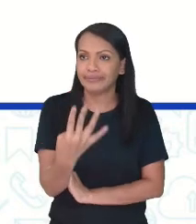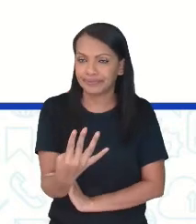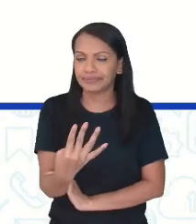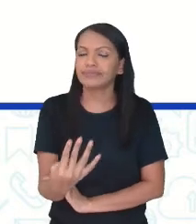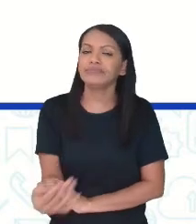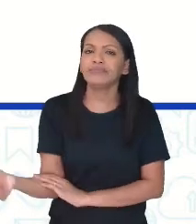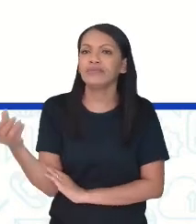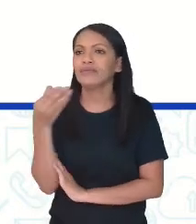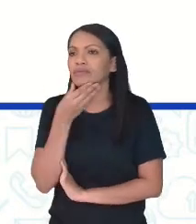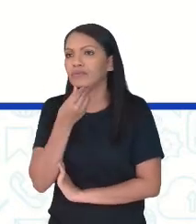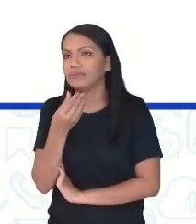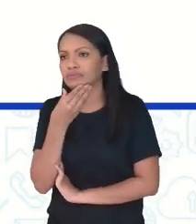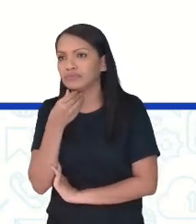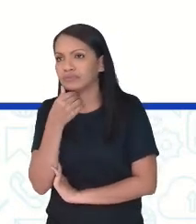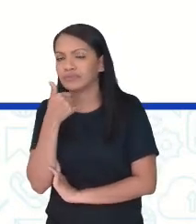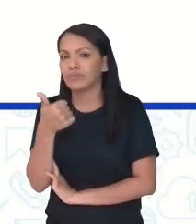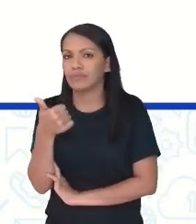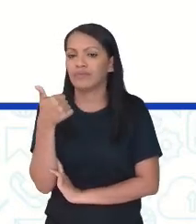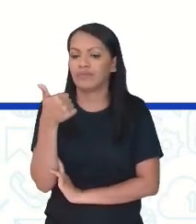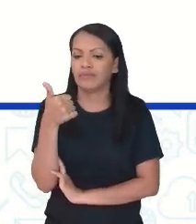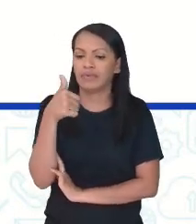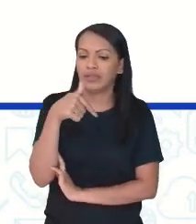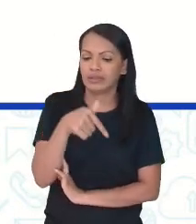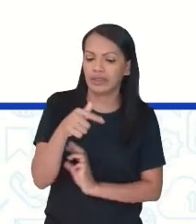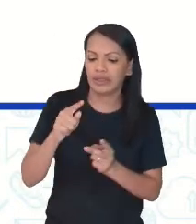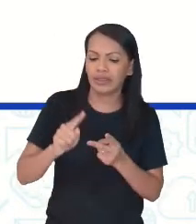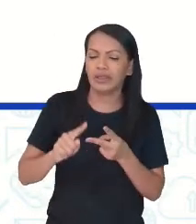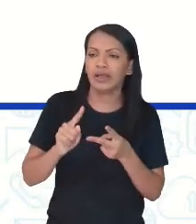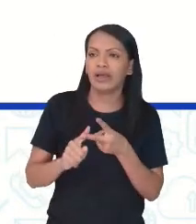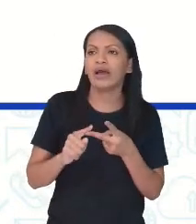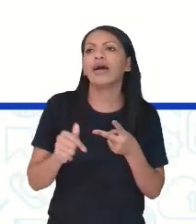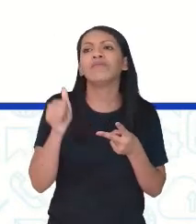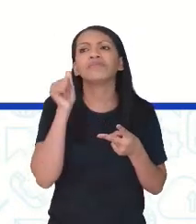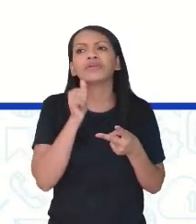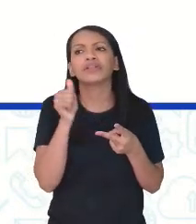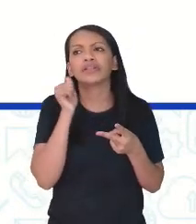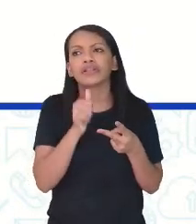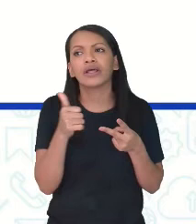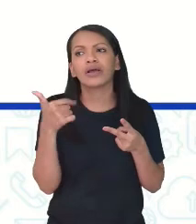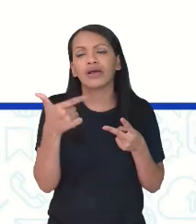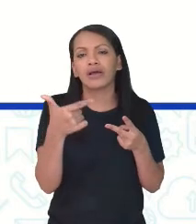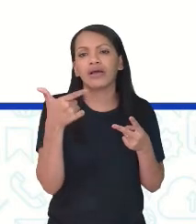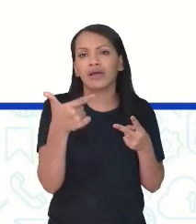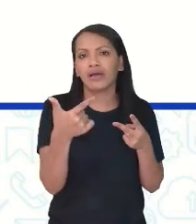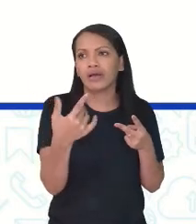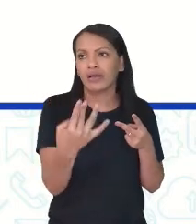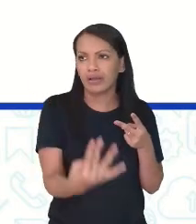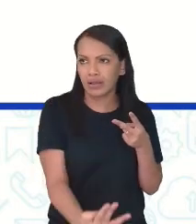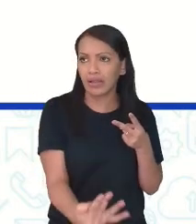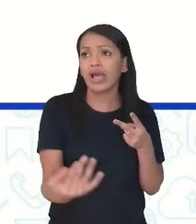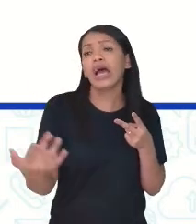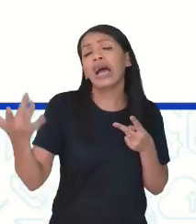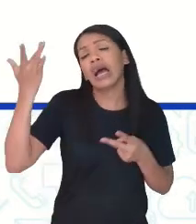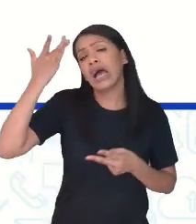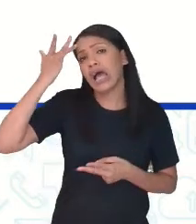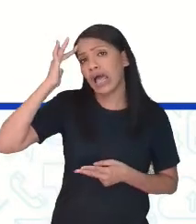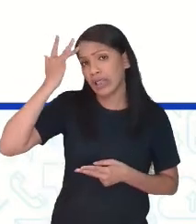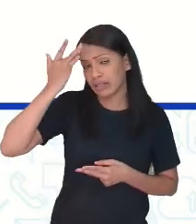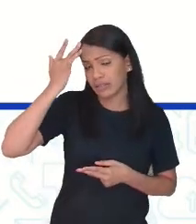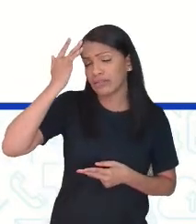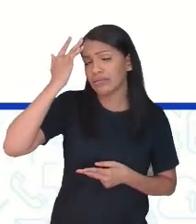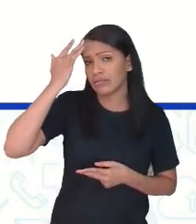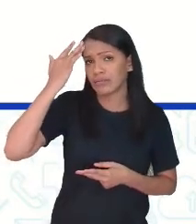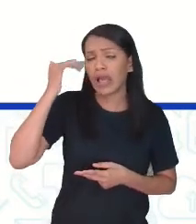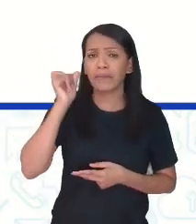que Pedro recolheu e vai multiplicar por 2. Porque ele disse que era o quê? Acha que recolheu o dobro.